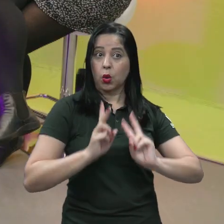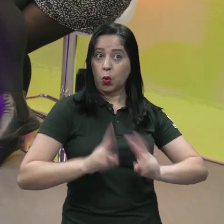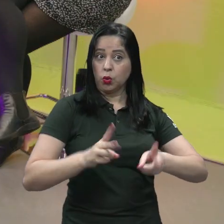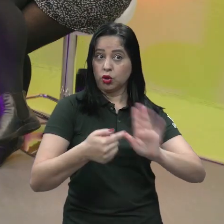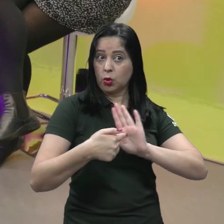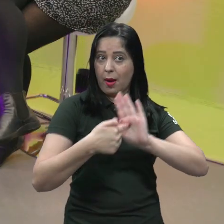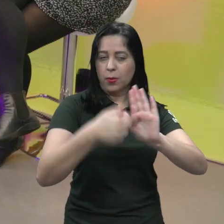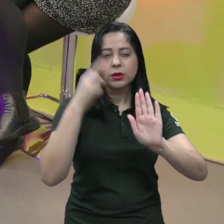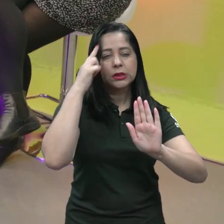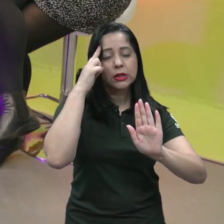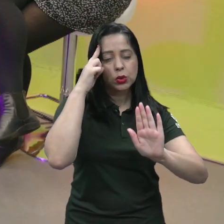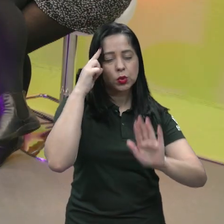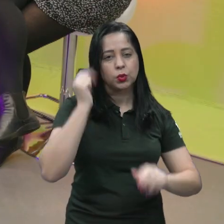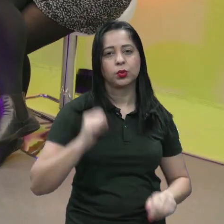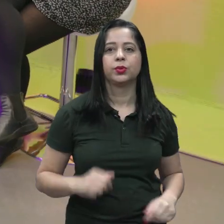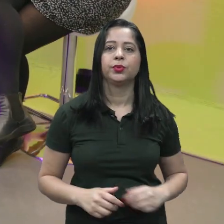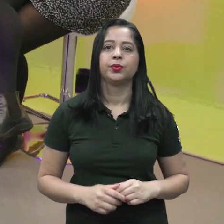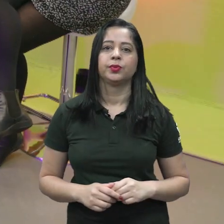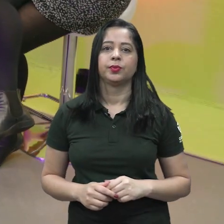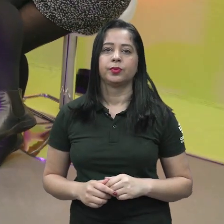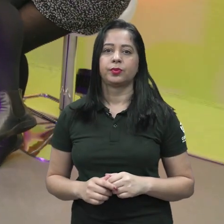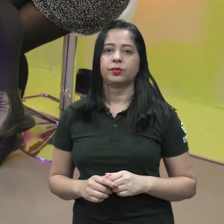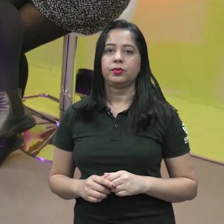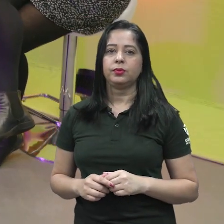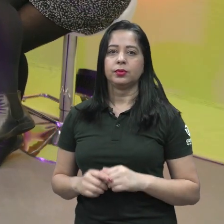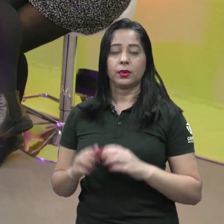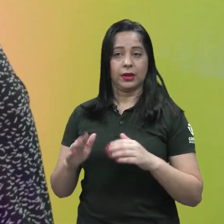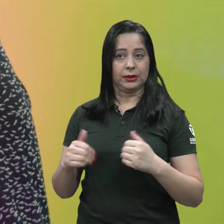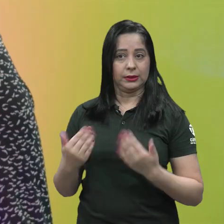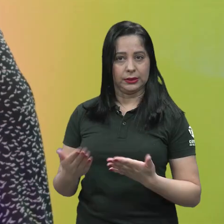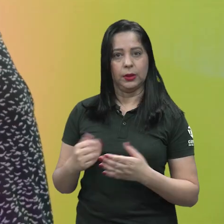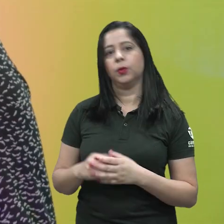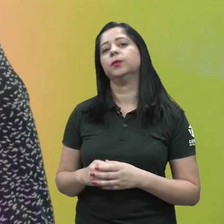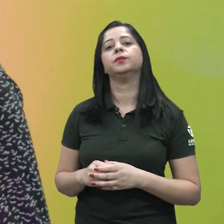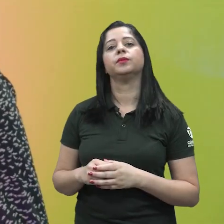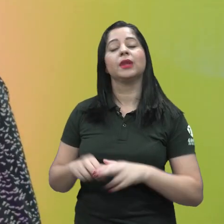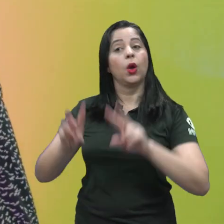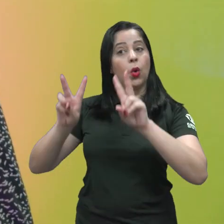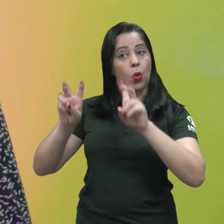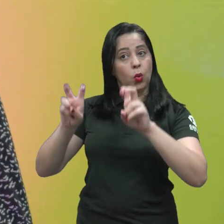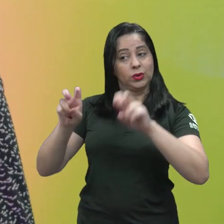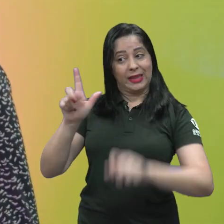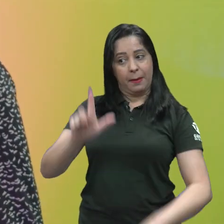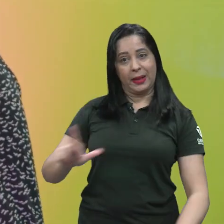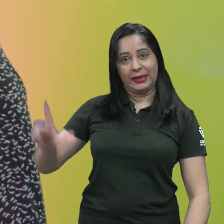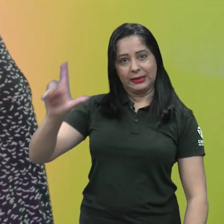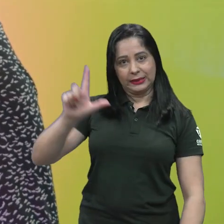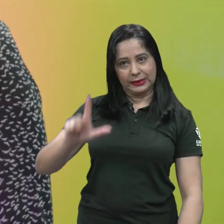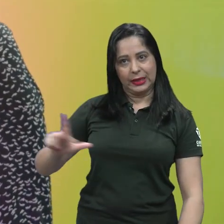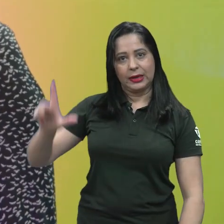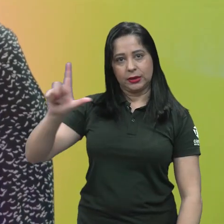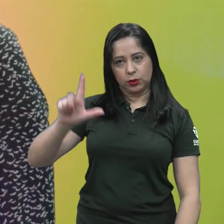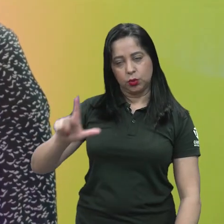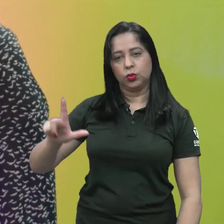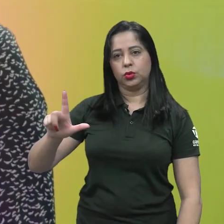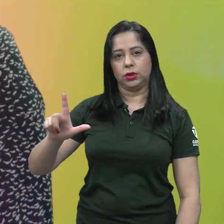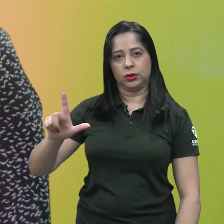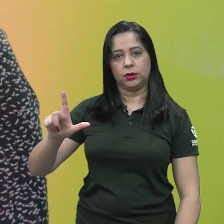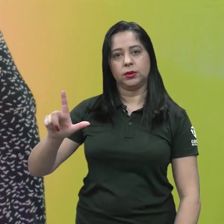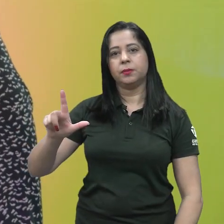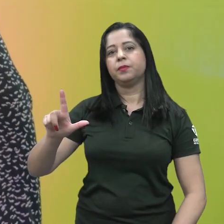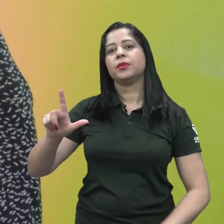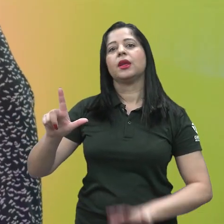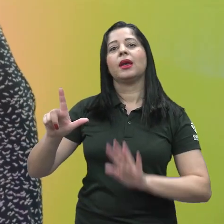ali presentes no livro, que ela se reconhecesse? Quando nós trabalhamos com literatura, em particular de não ficção, que é o